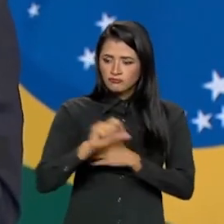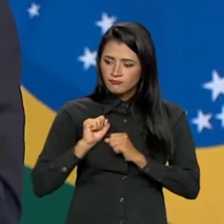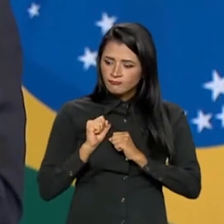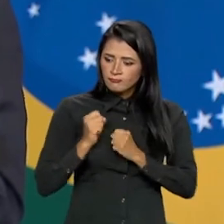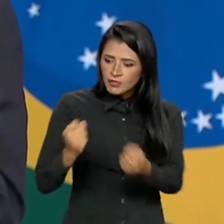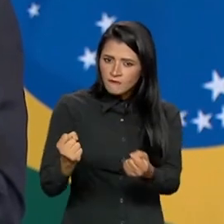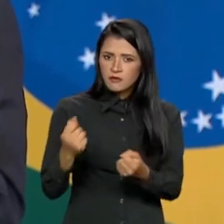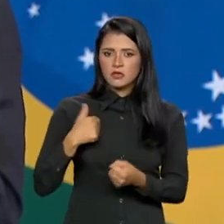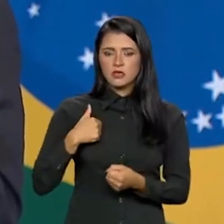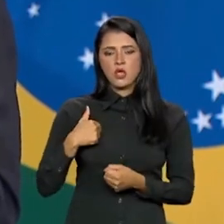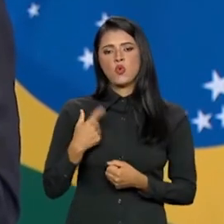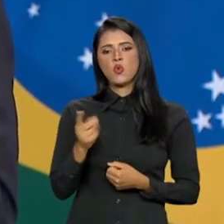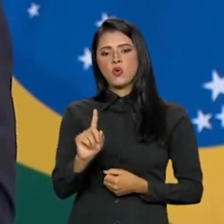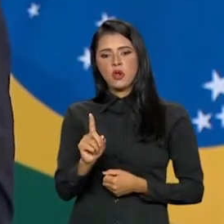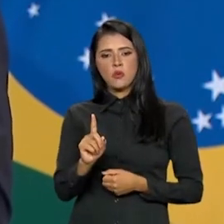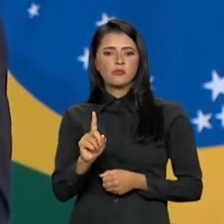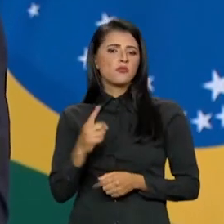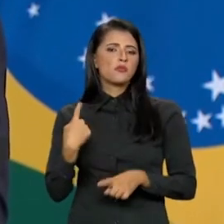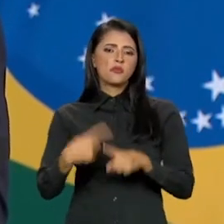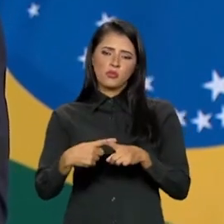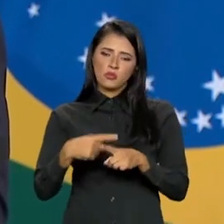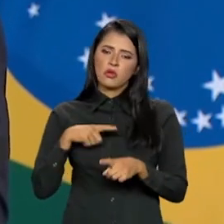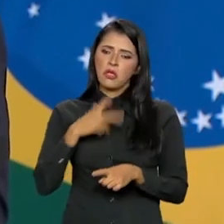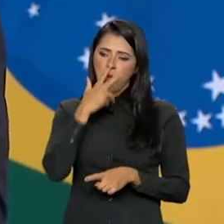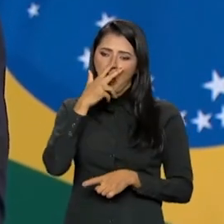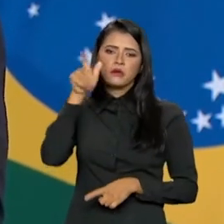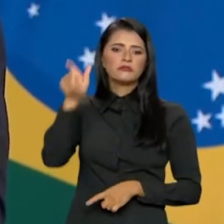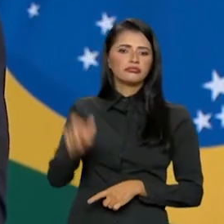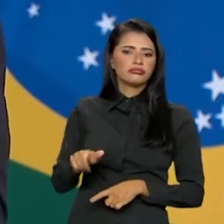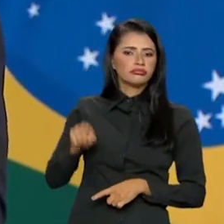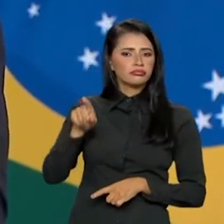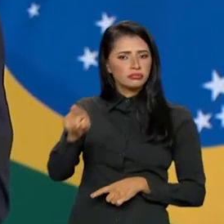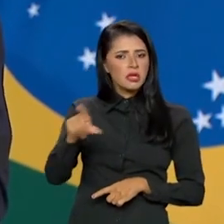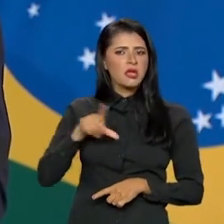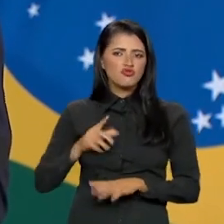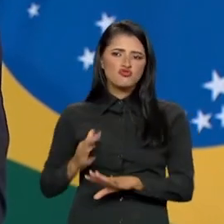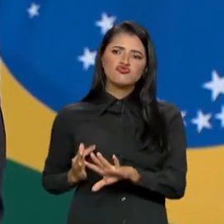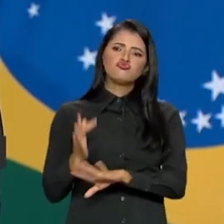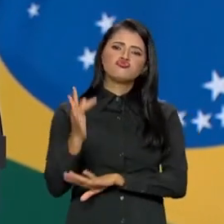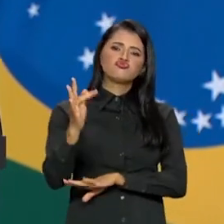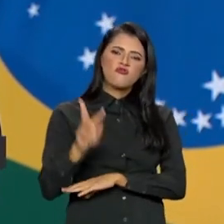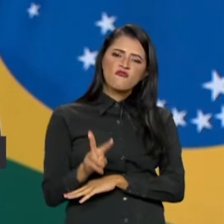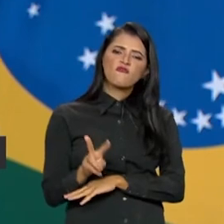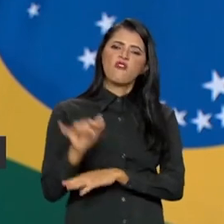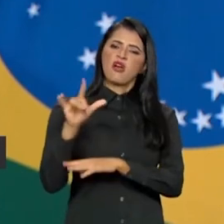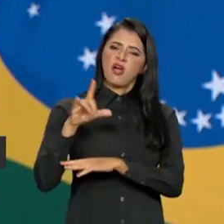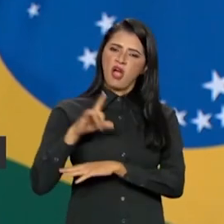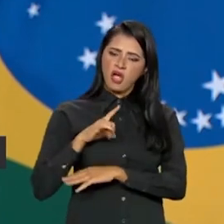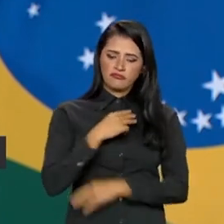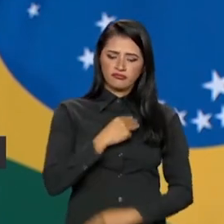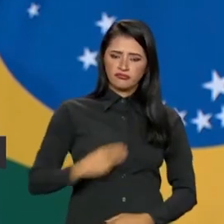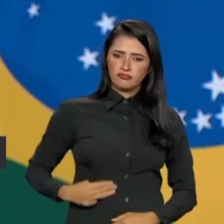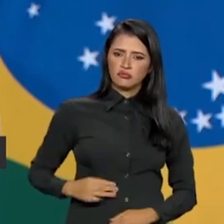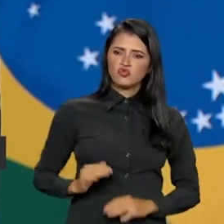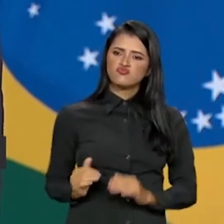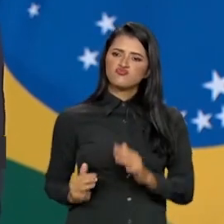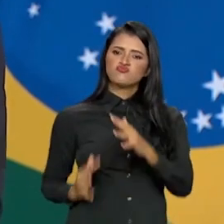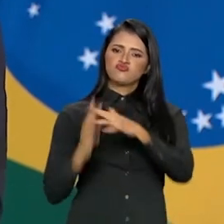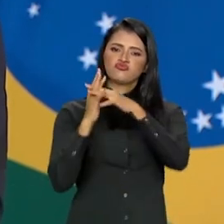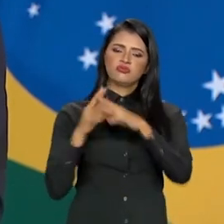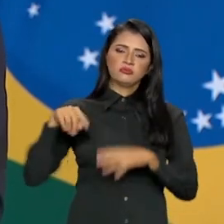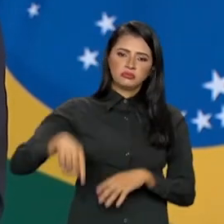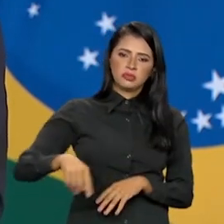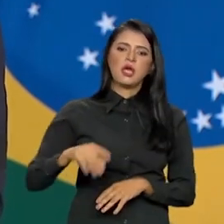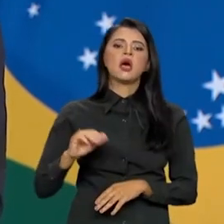defesa, mas simplesmente porque eu acho que o Zanin se transformará num grande ministro da Suprema Corte desse